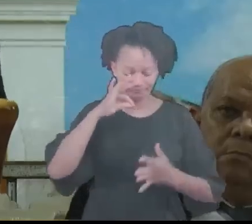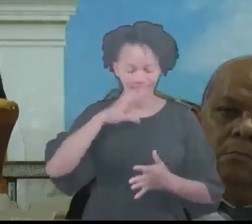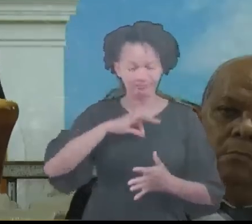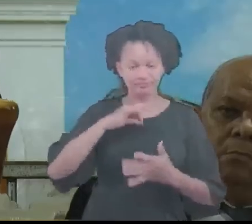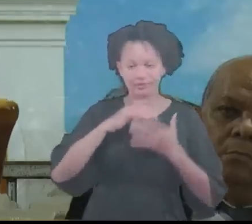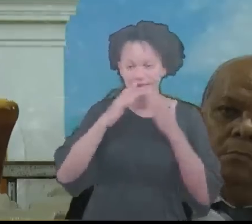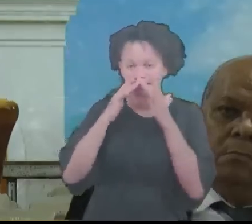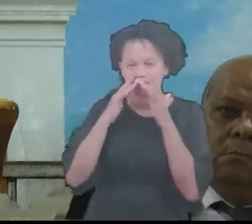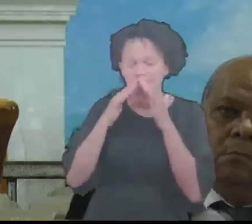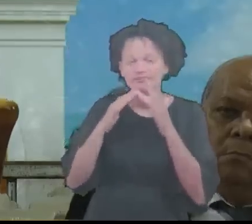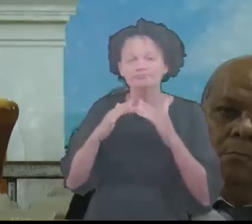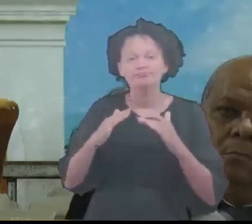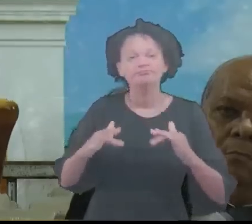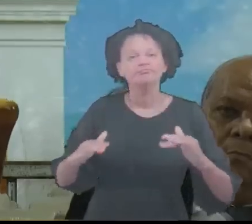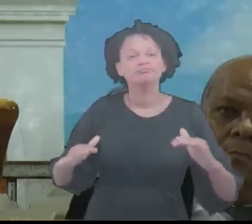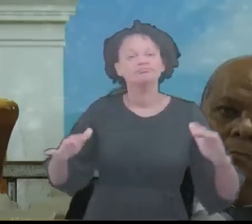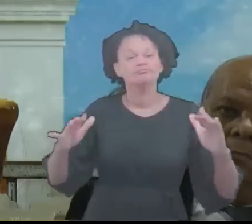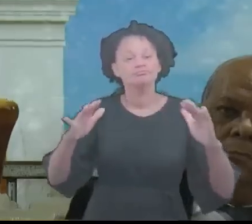porque cheirava.